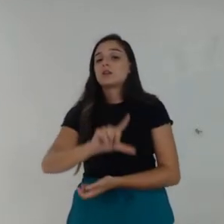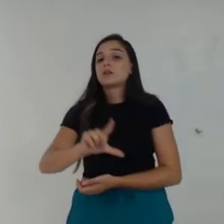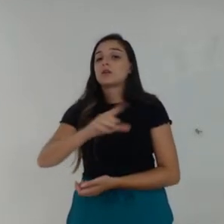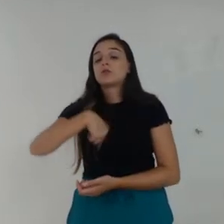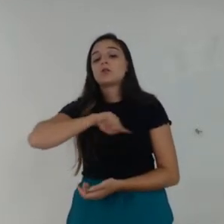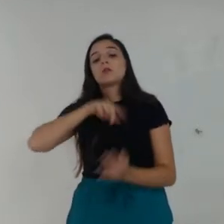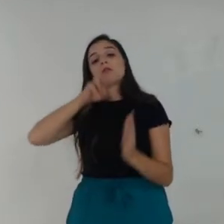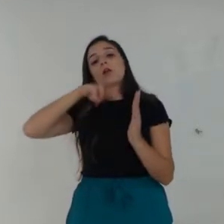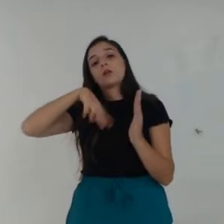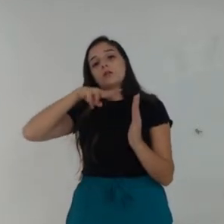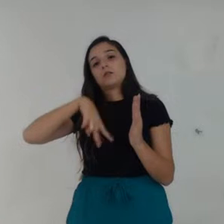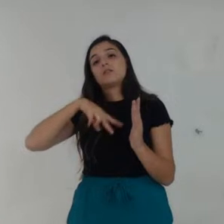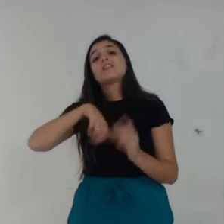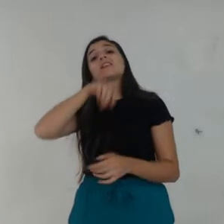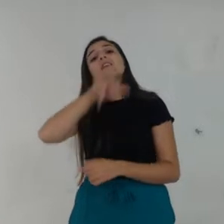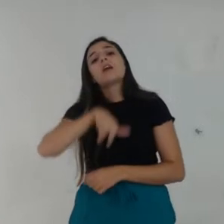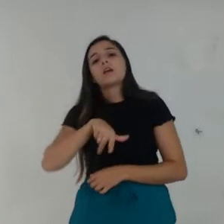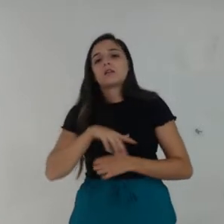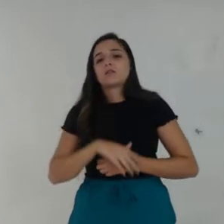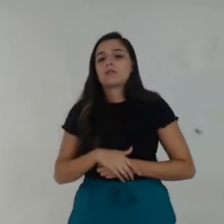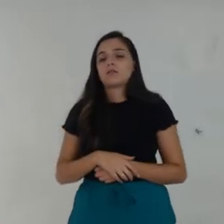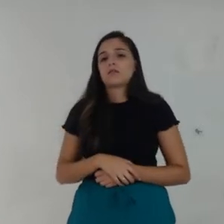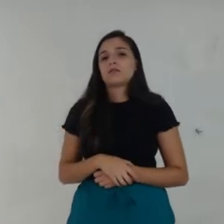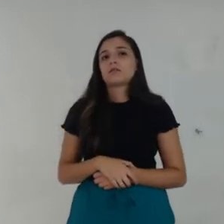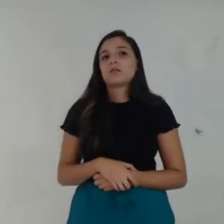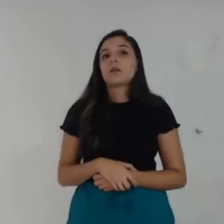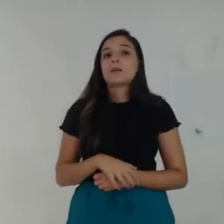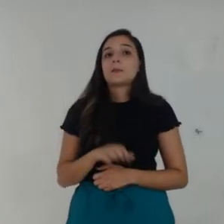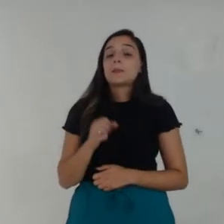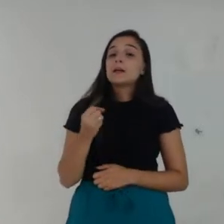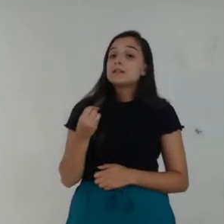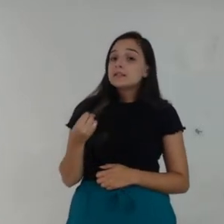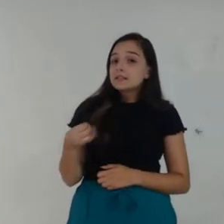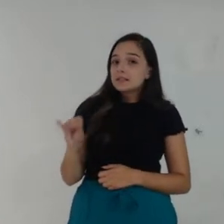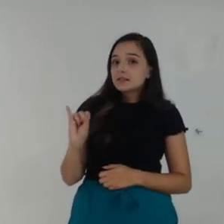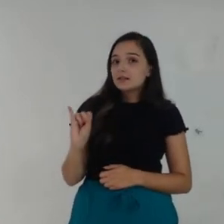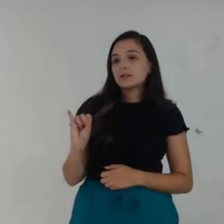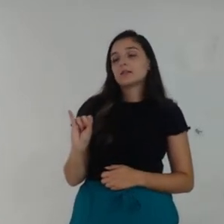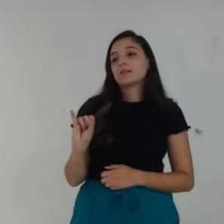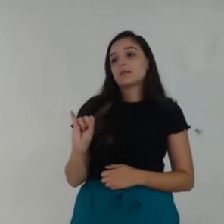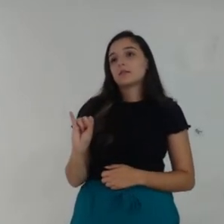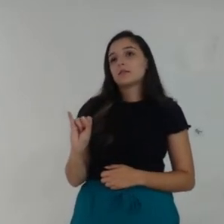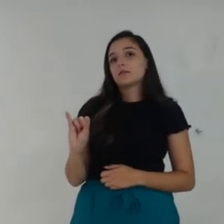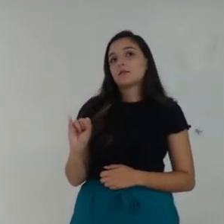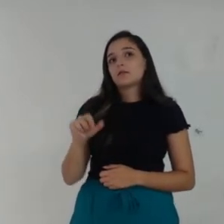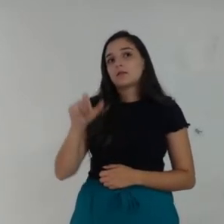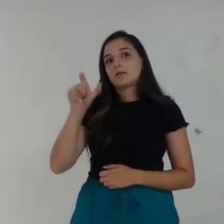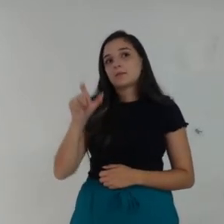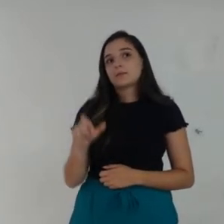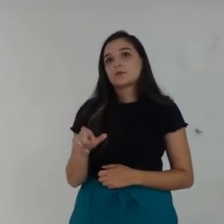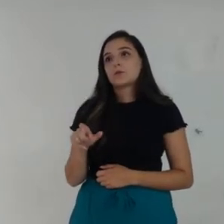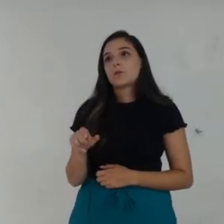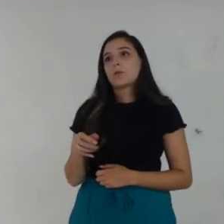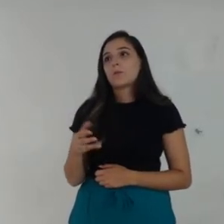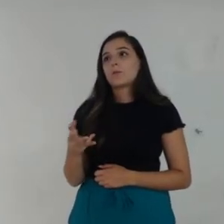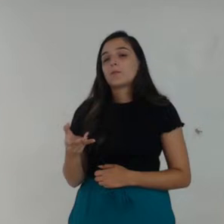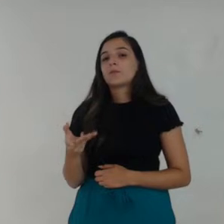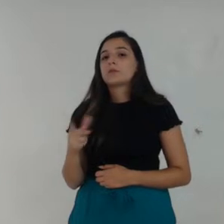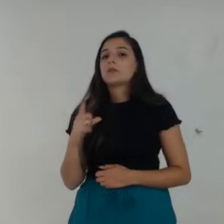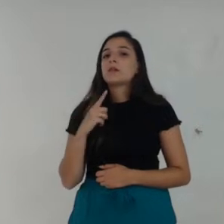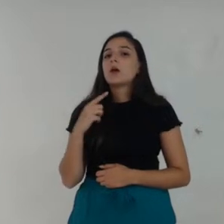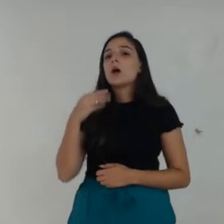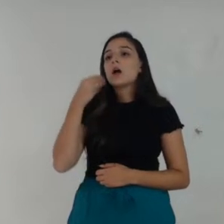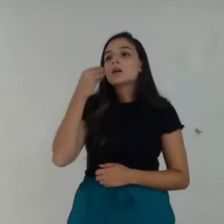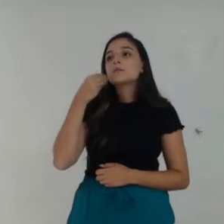lê, né? Então, se a pessoa tem uma vivência